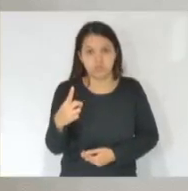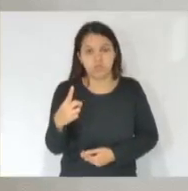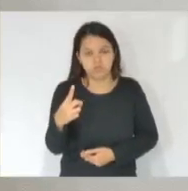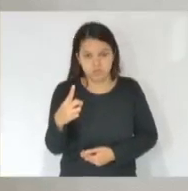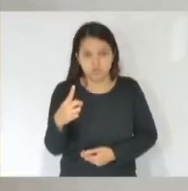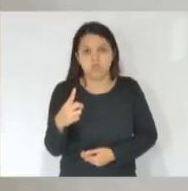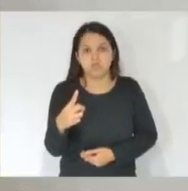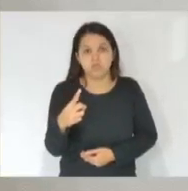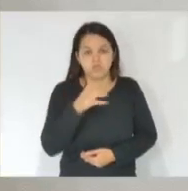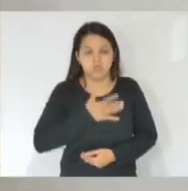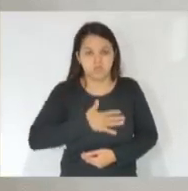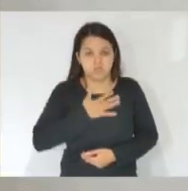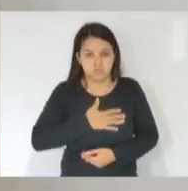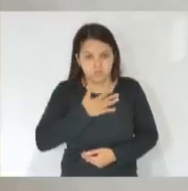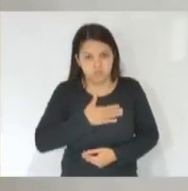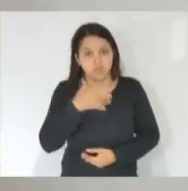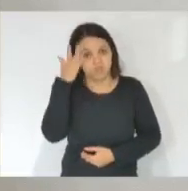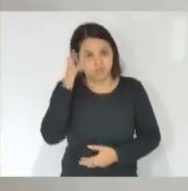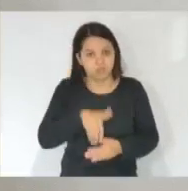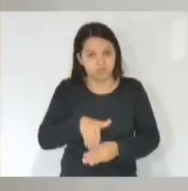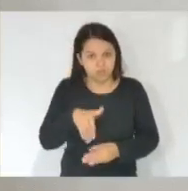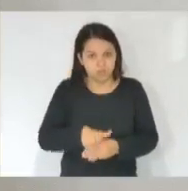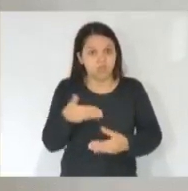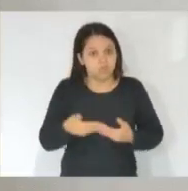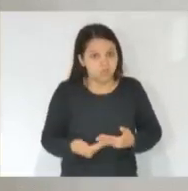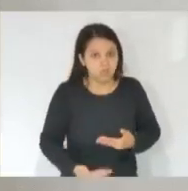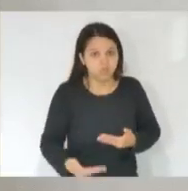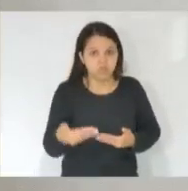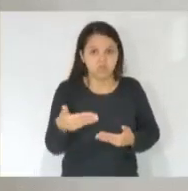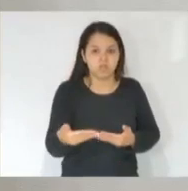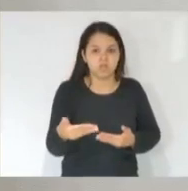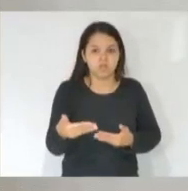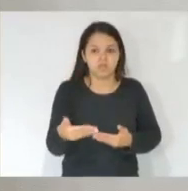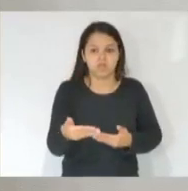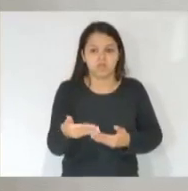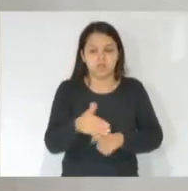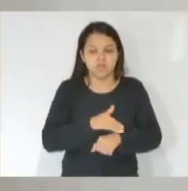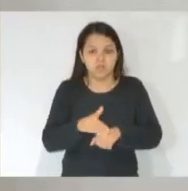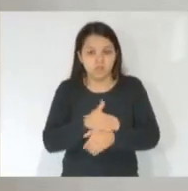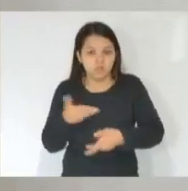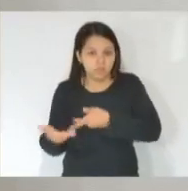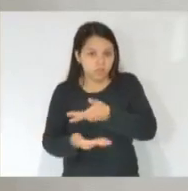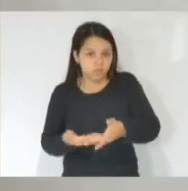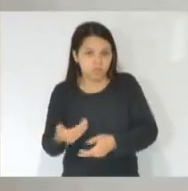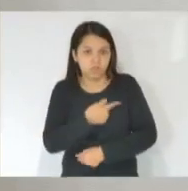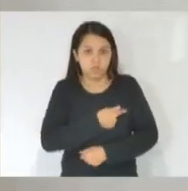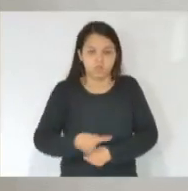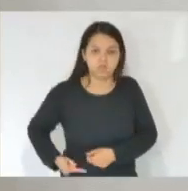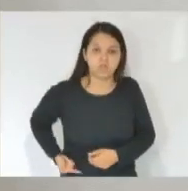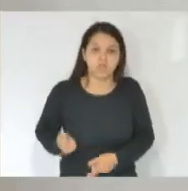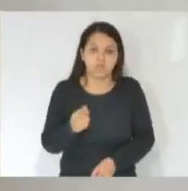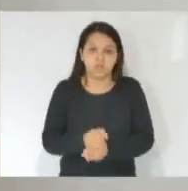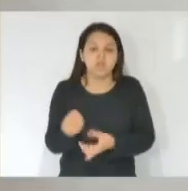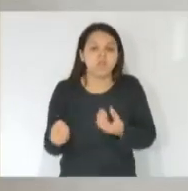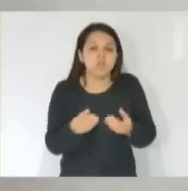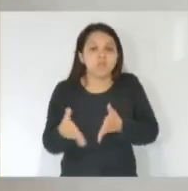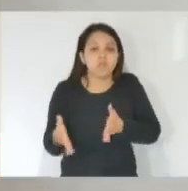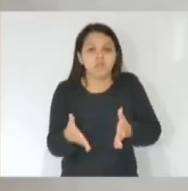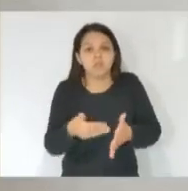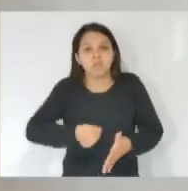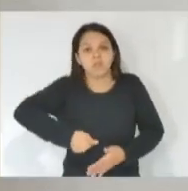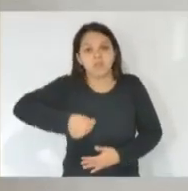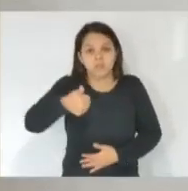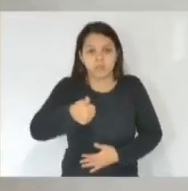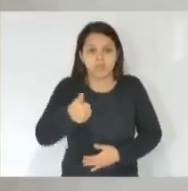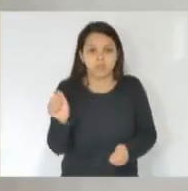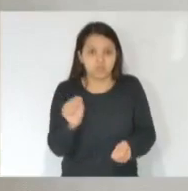imediatamente começamos a articulação com o governo para nós acharmos o melhor caminho esse caminho vai ser conjunto,